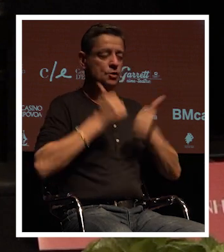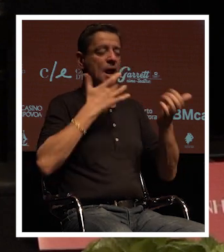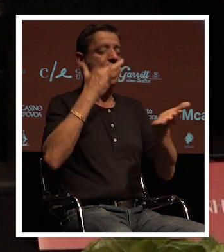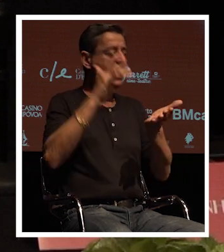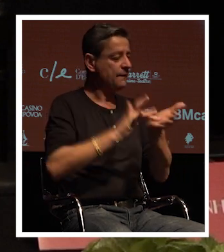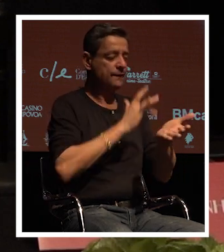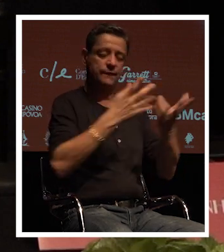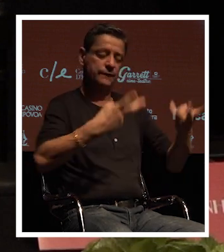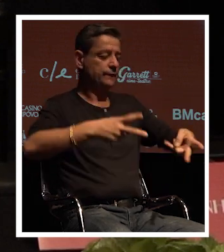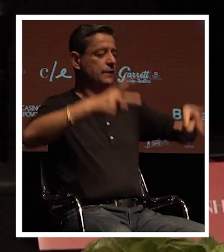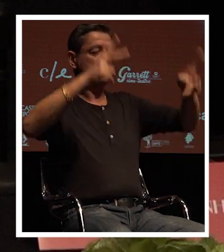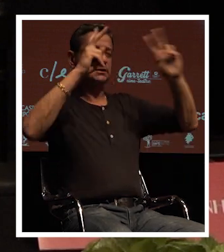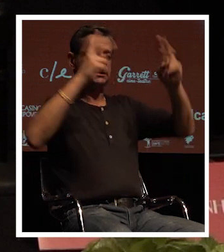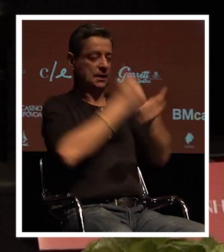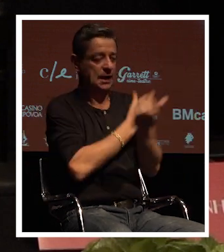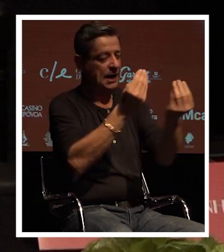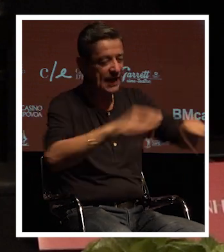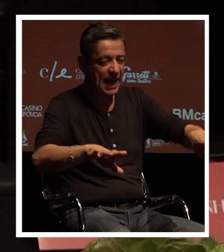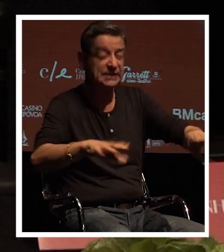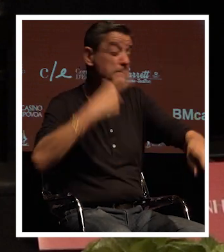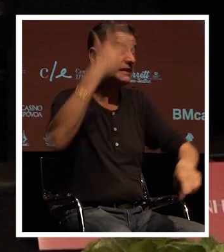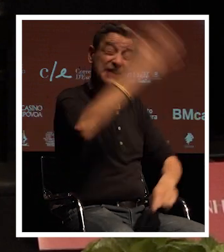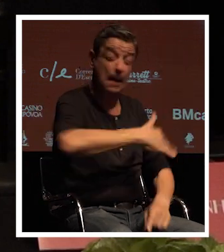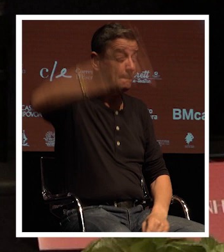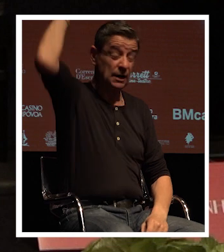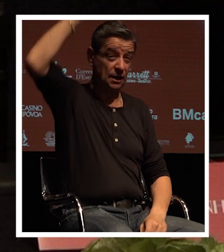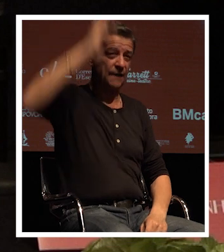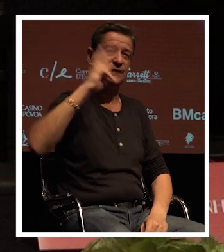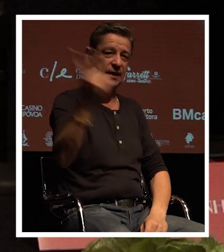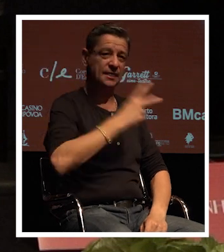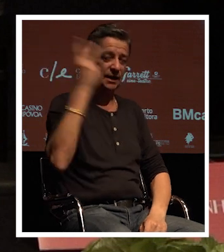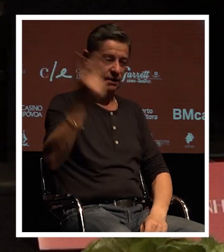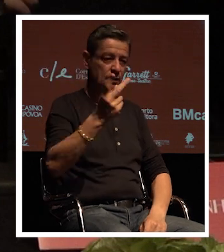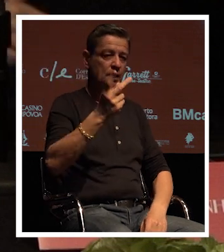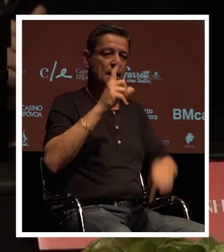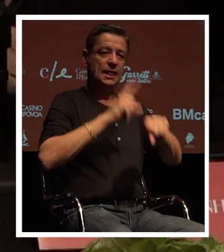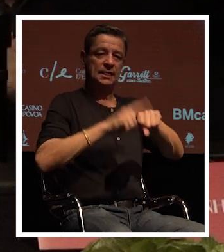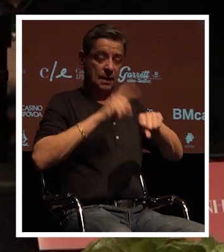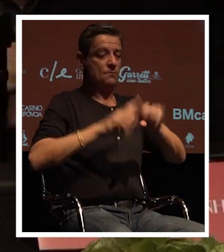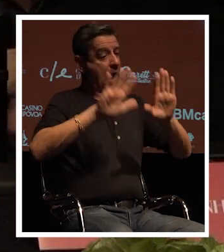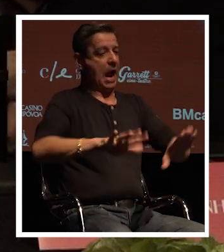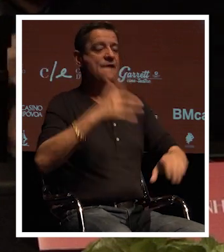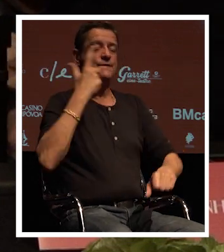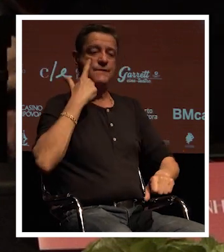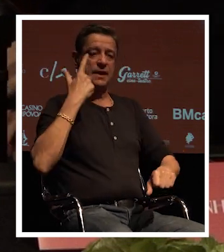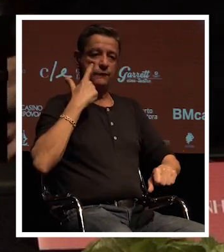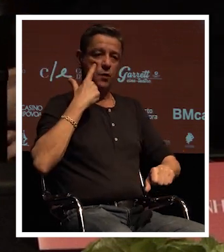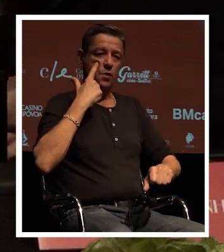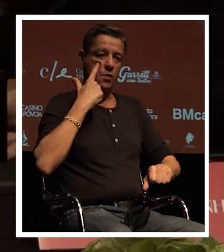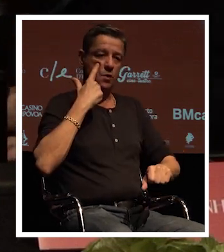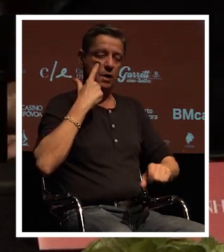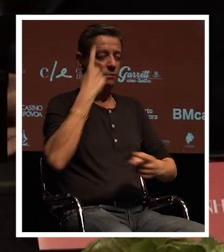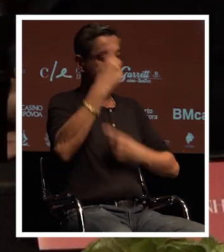Livres sejamos crianças a vida toda que tempos incríveis para estar vivo pulsar a